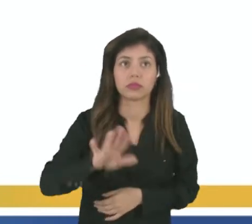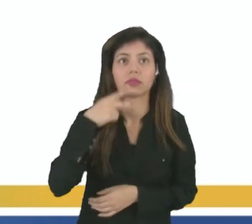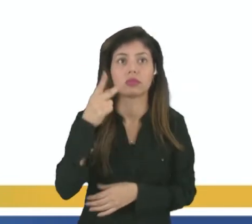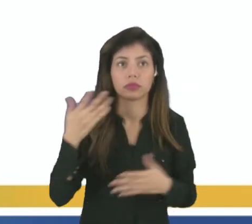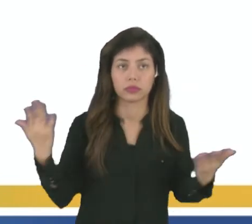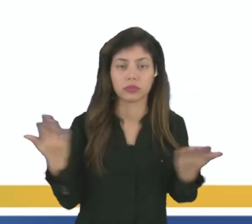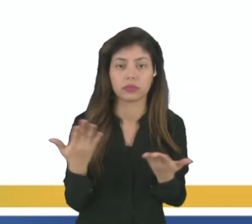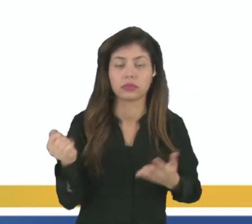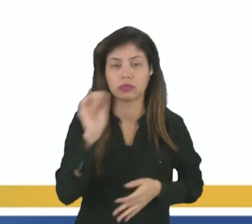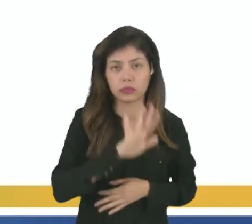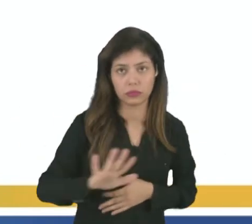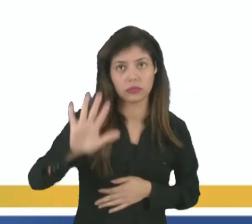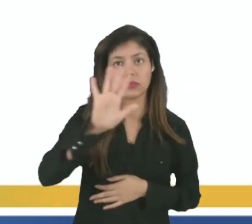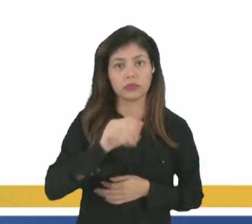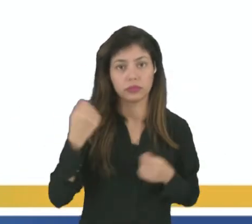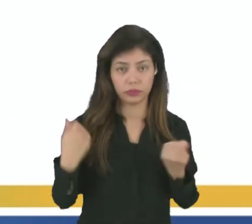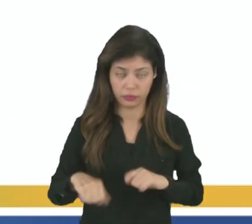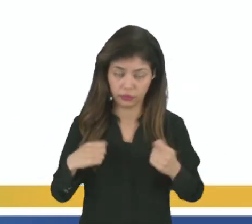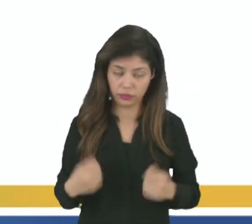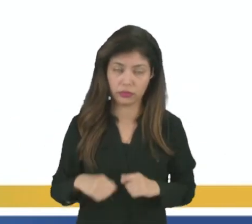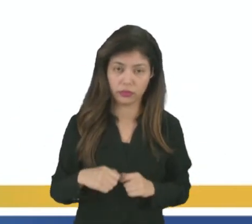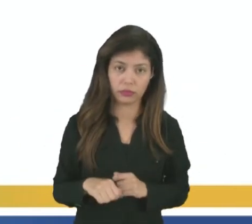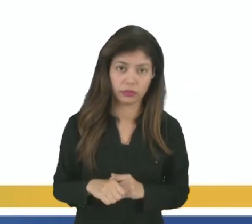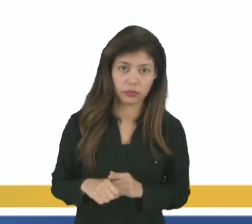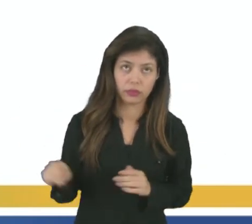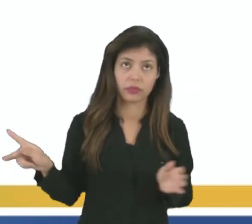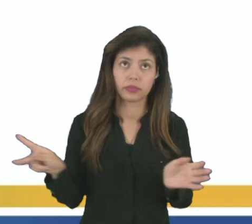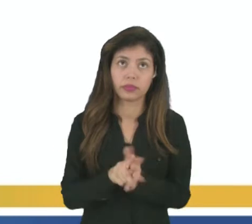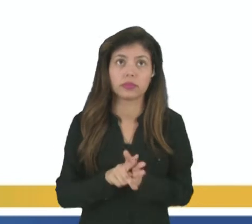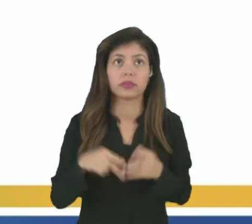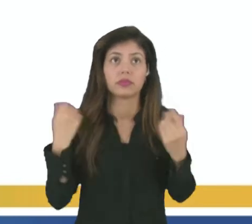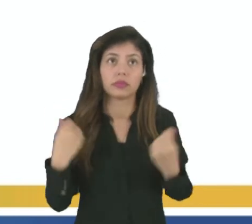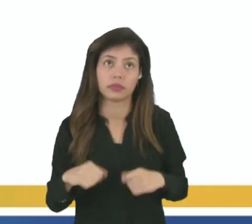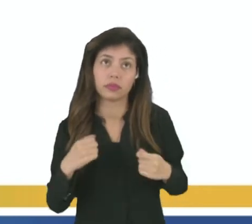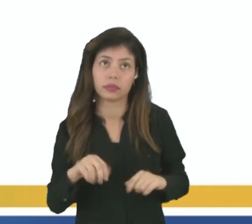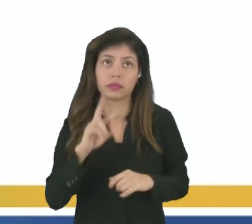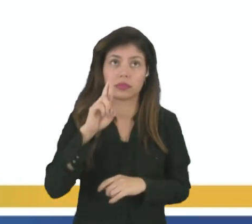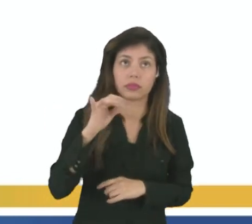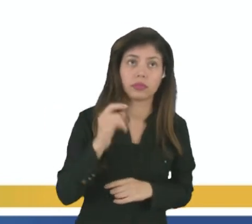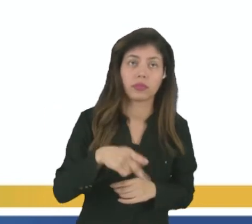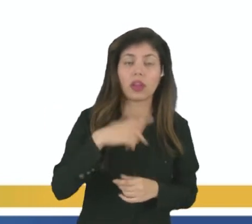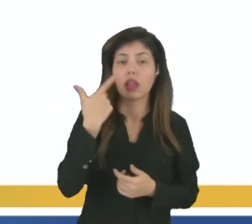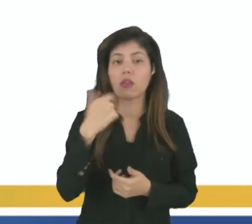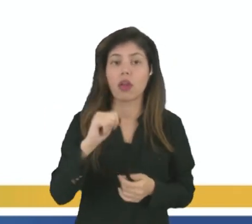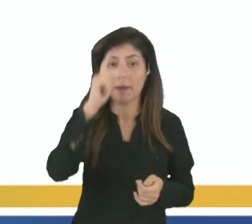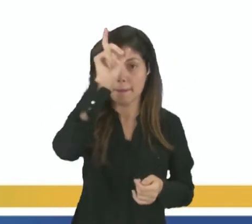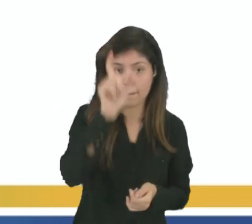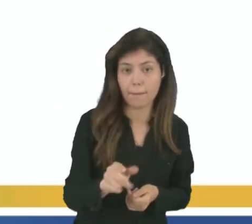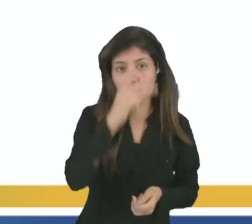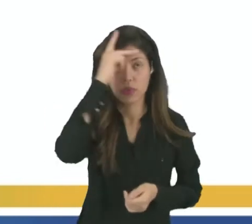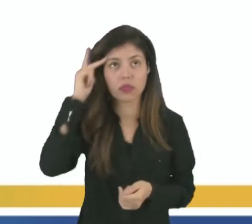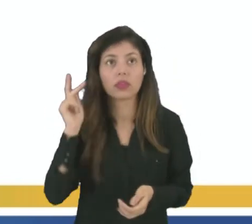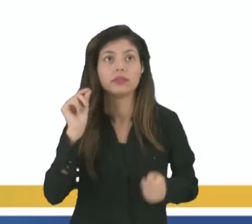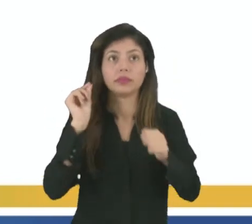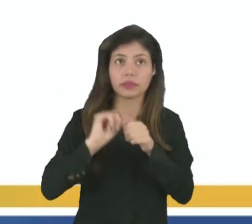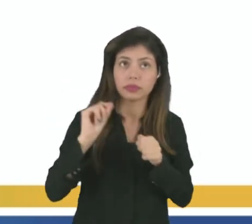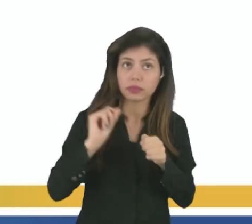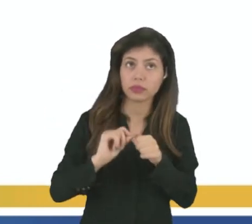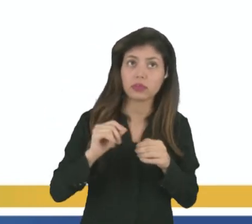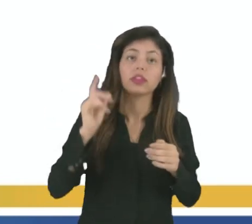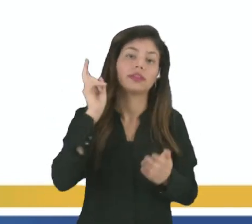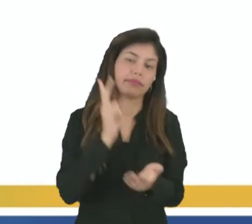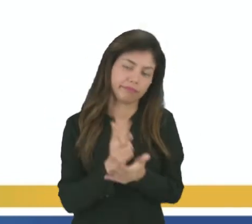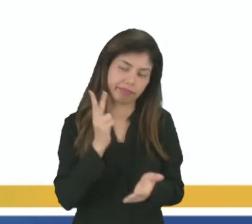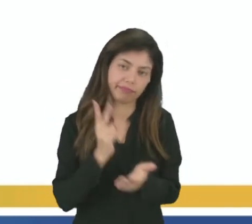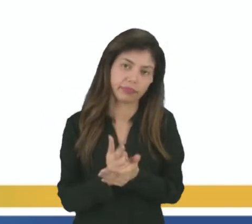falando aqui em linhas gerais, você deve ser breve e conciso, você deve ter uma linguagem pessoal, ele deve ser feito sempre